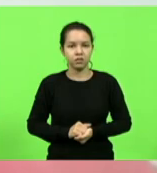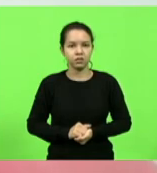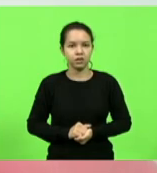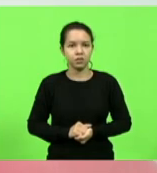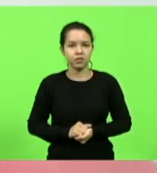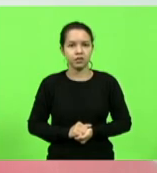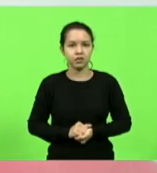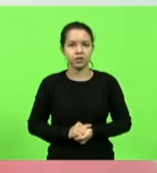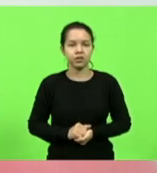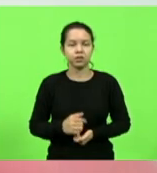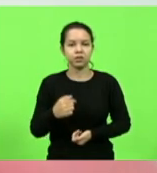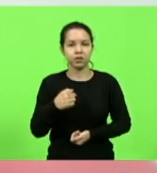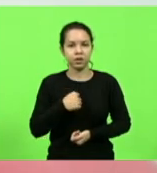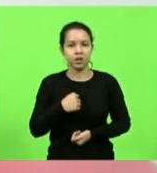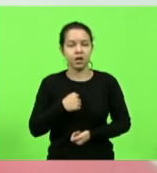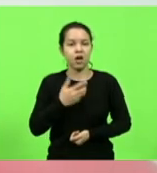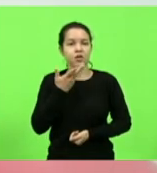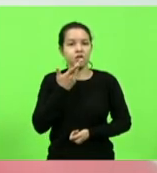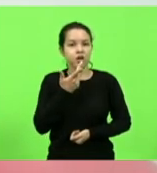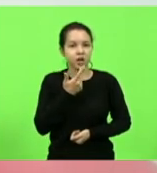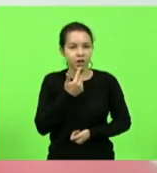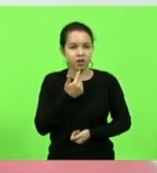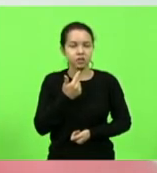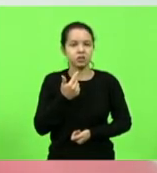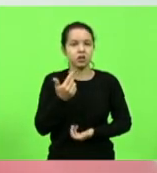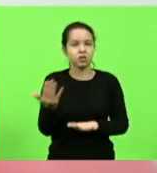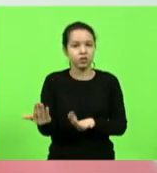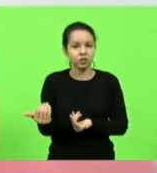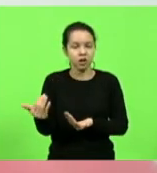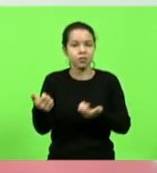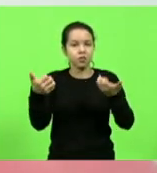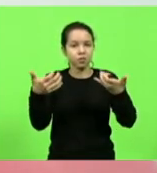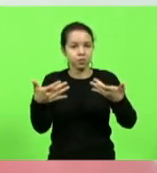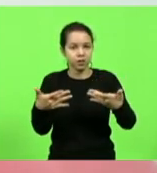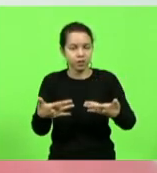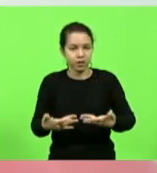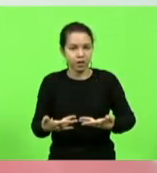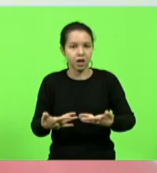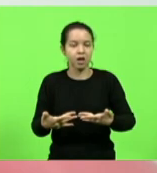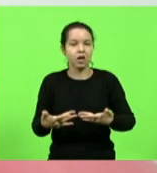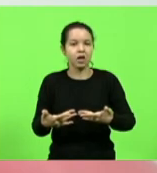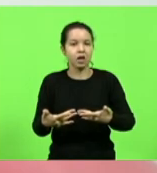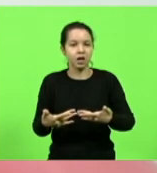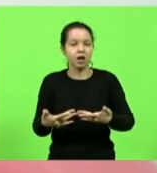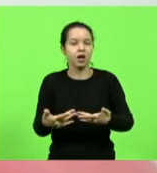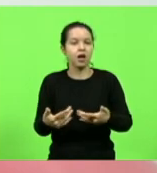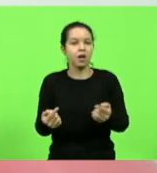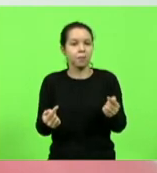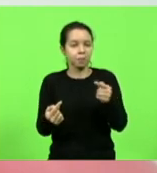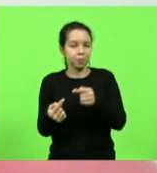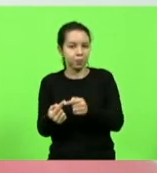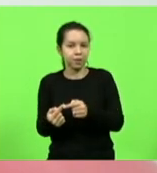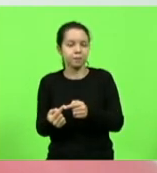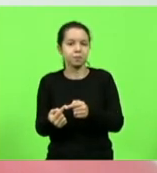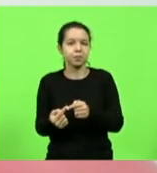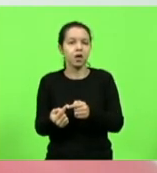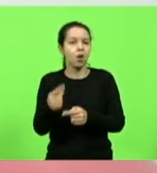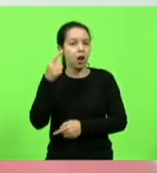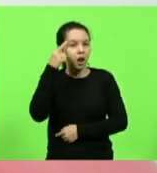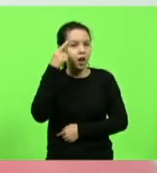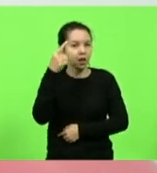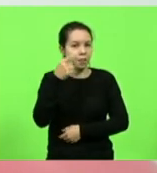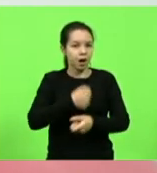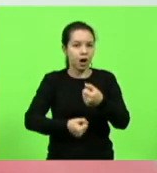infância de violência, da sua infância de discriminação. Eu quero lembrar aqui que em 2019